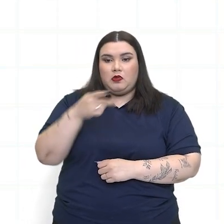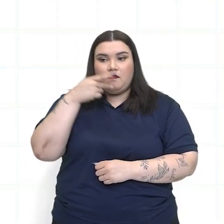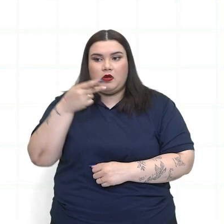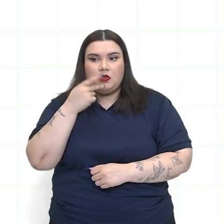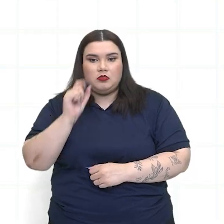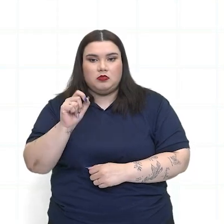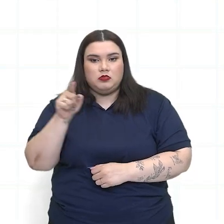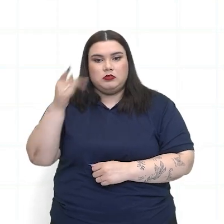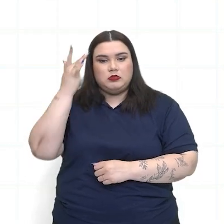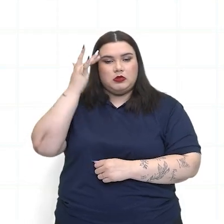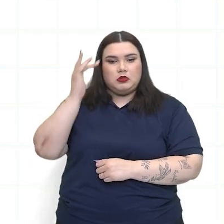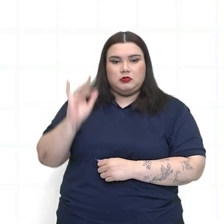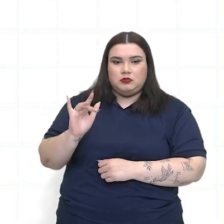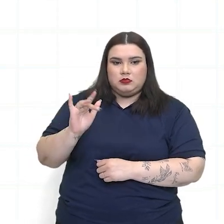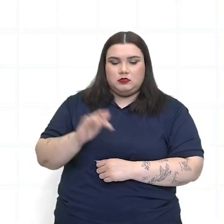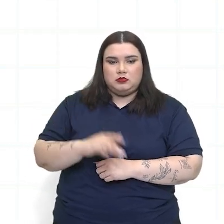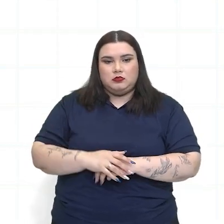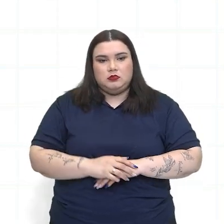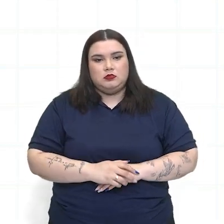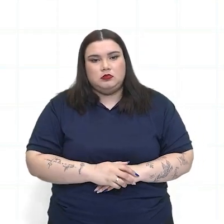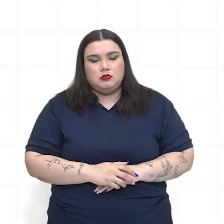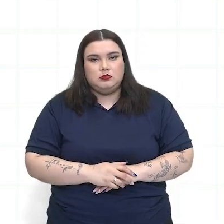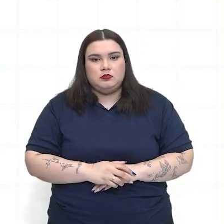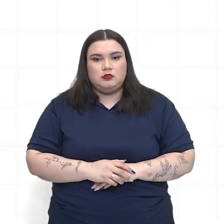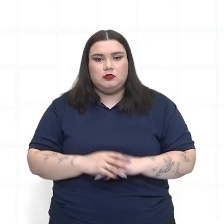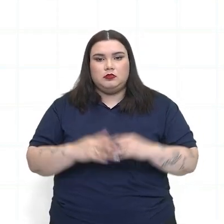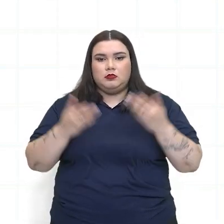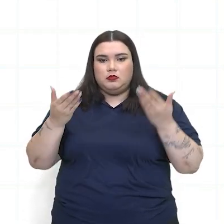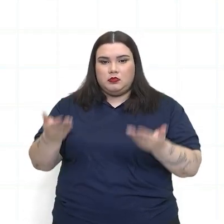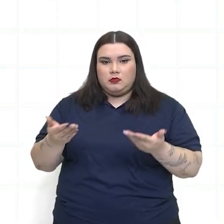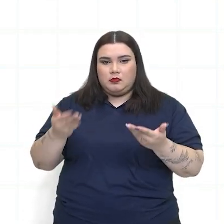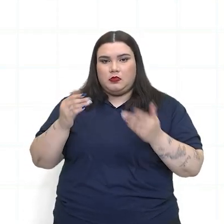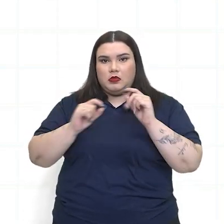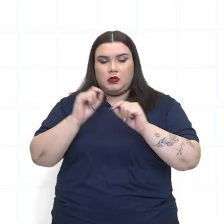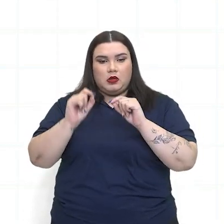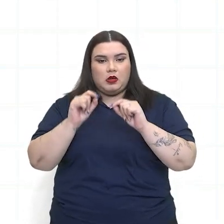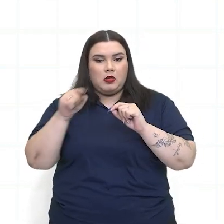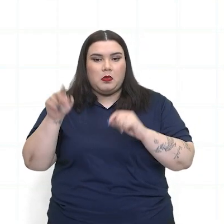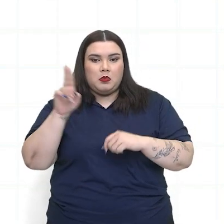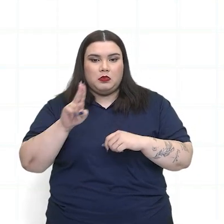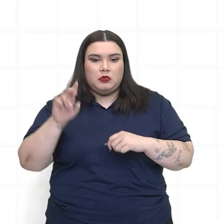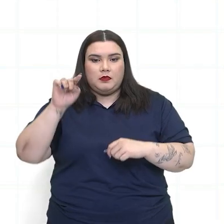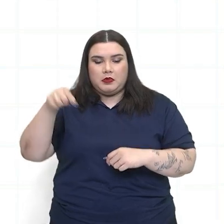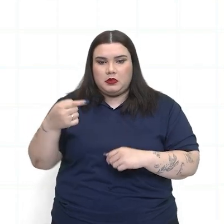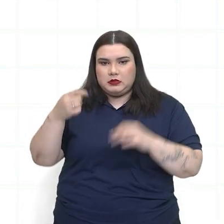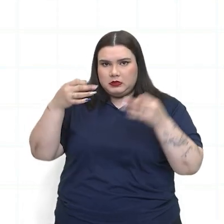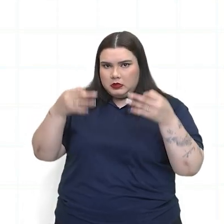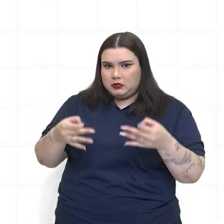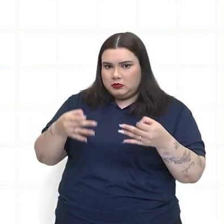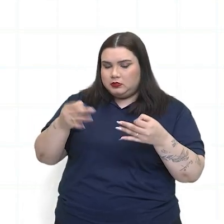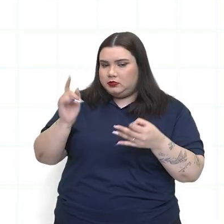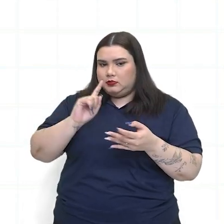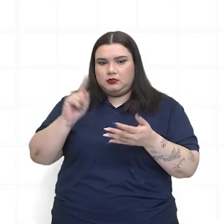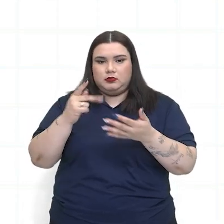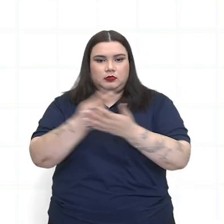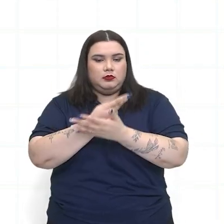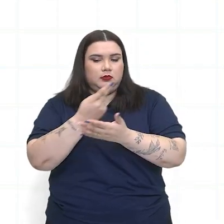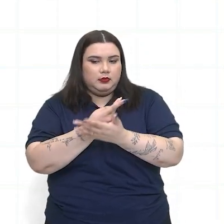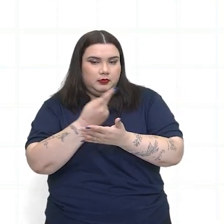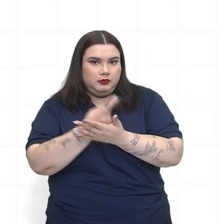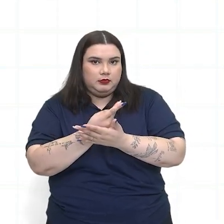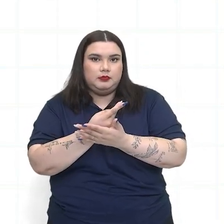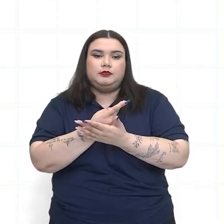Fale sobre o que não sabe. Veja que quando você lê o uso incorreto, aqui está virgulado, mas está correto? Não,